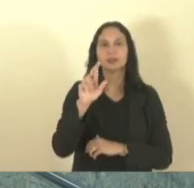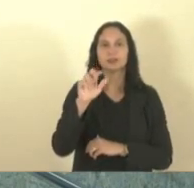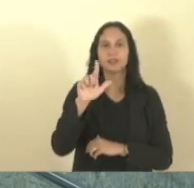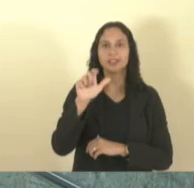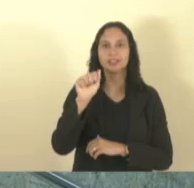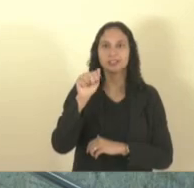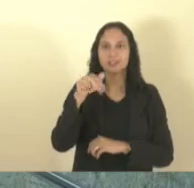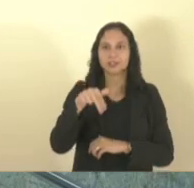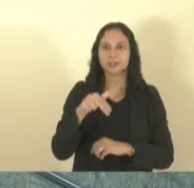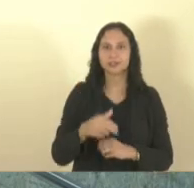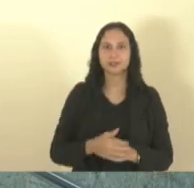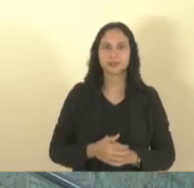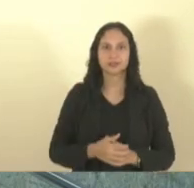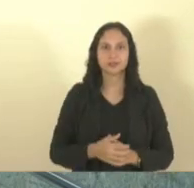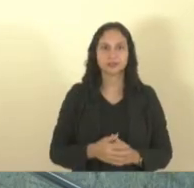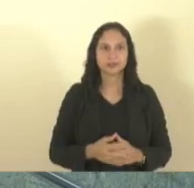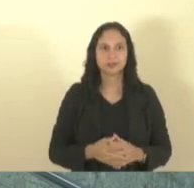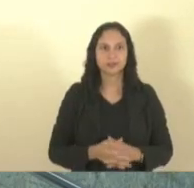Oi, som.